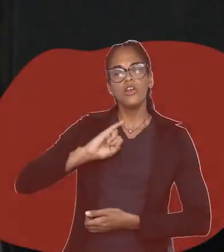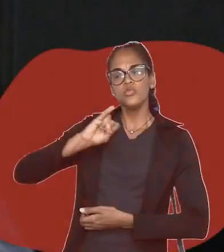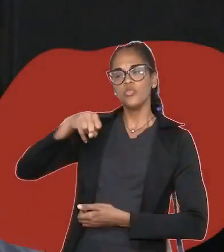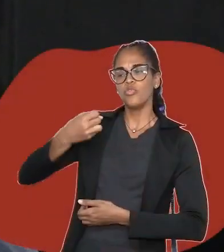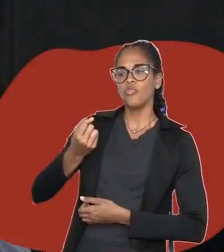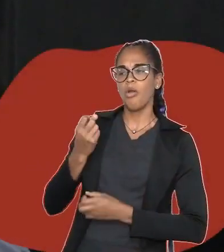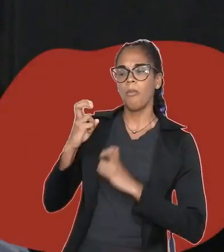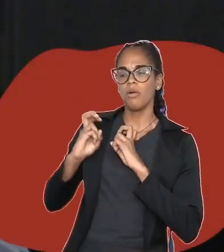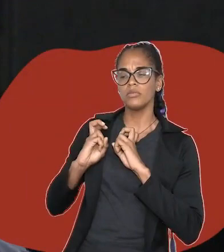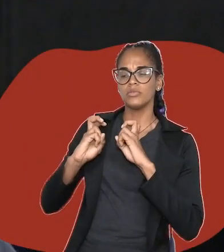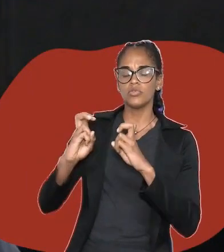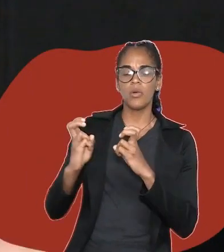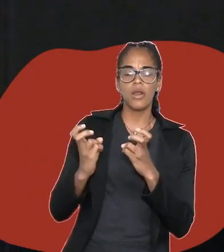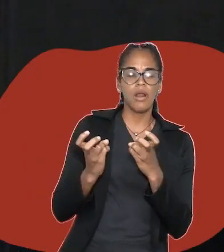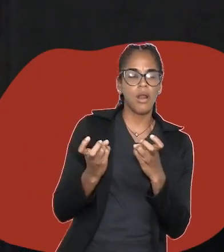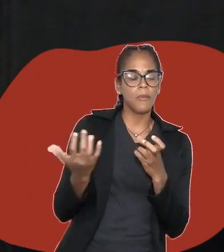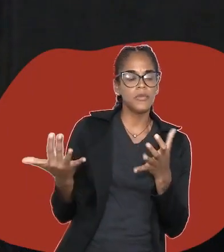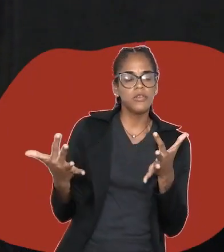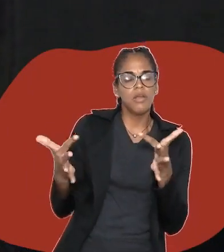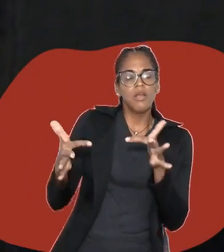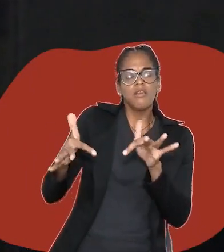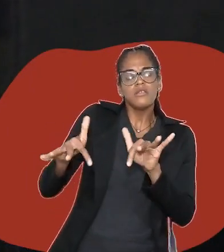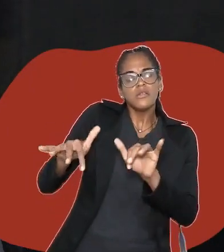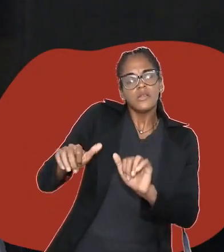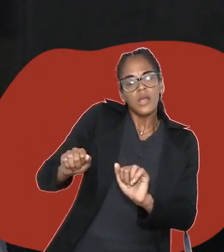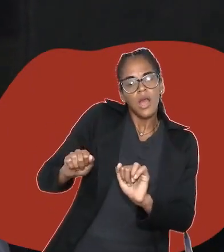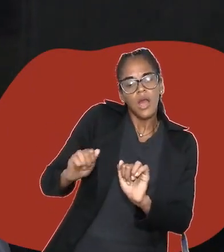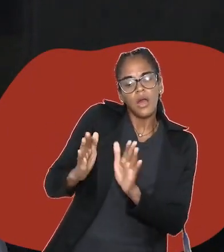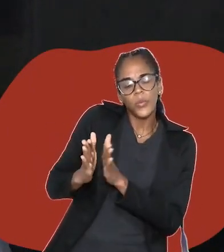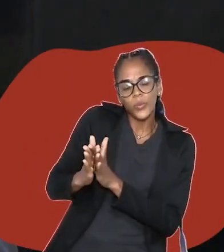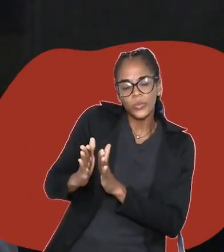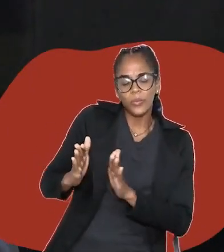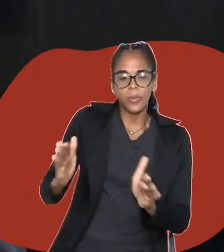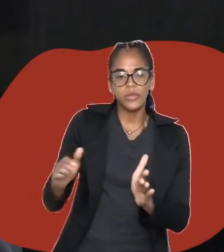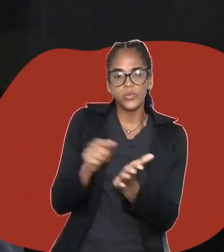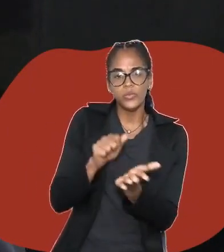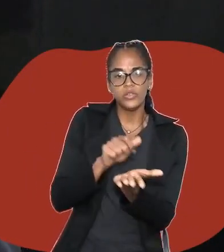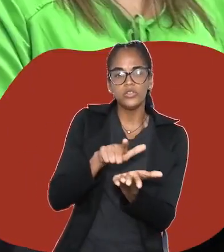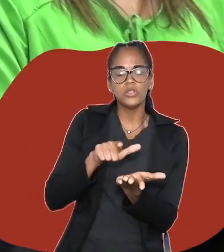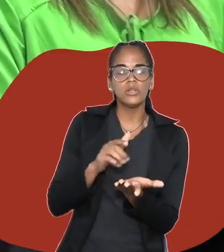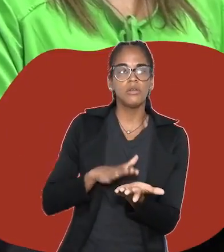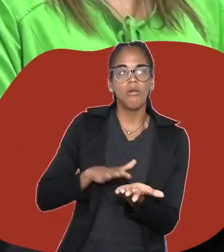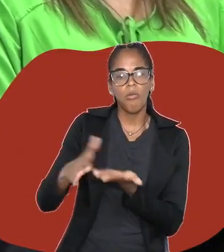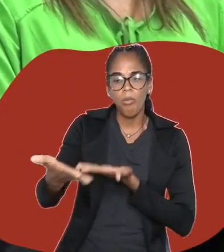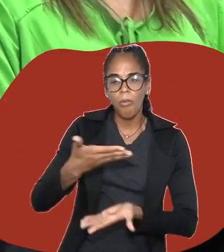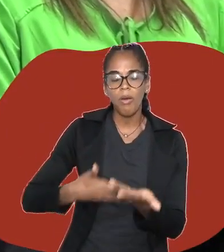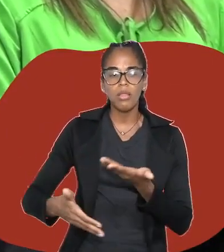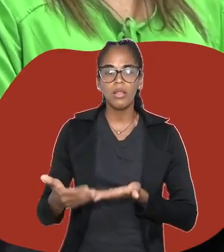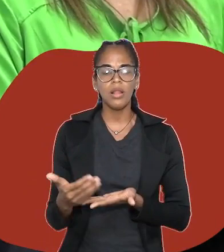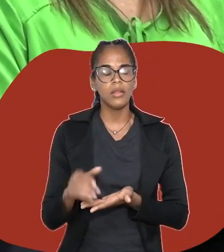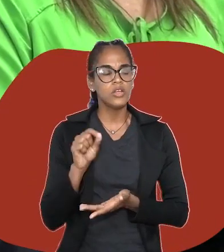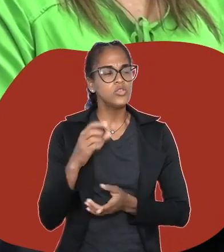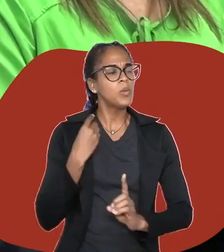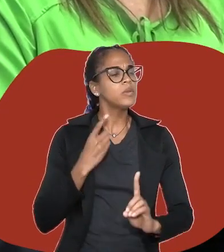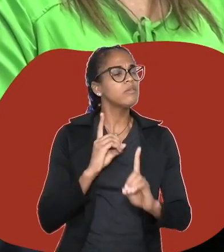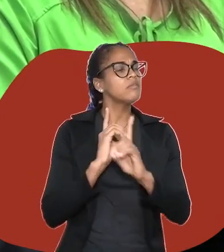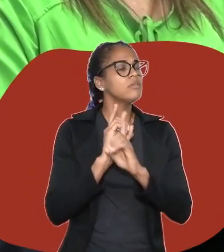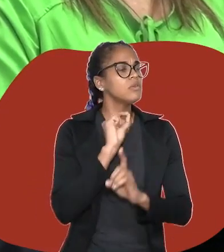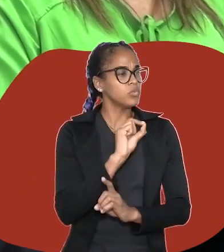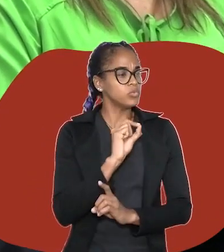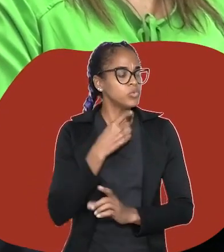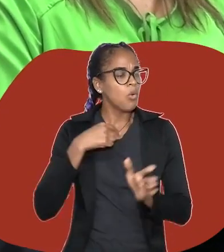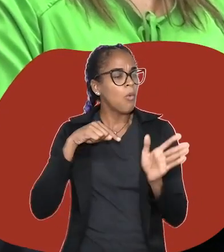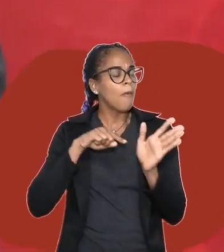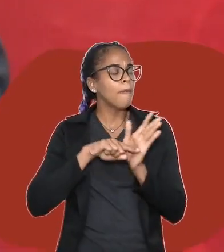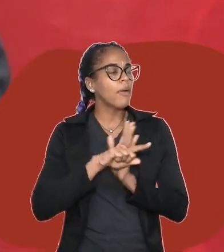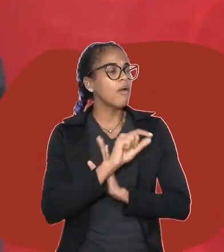Doutor Marcos, chegando em Jaboatão dos Guararapes, fechando esse primeiro ciclo de rodada do Agenda Compartilhada. Um resumo sobre esses encontros